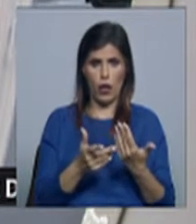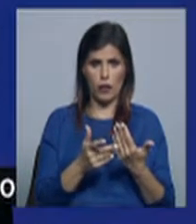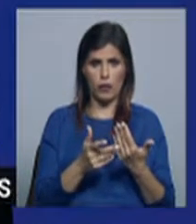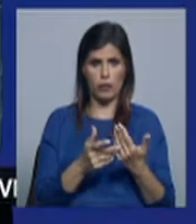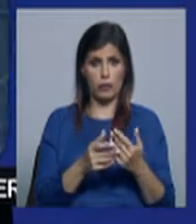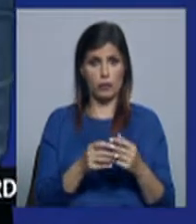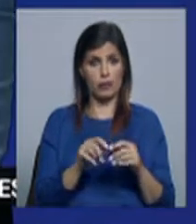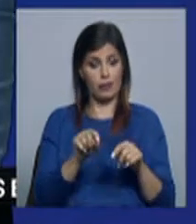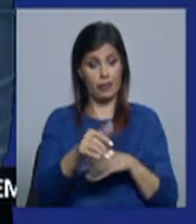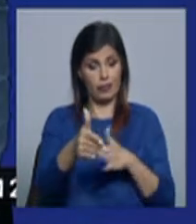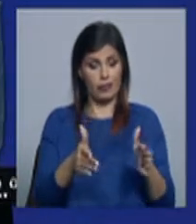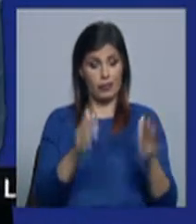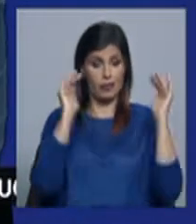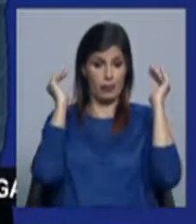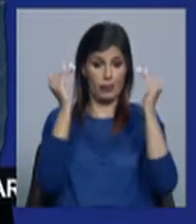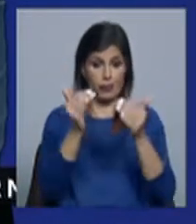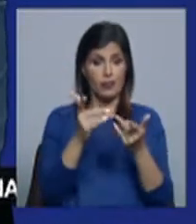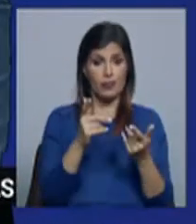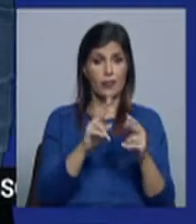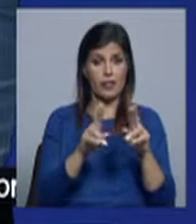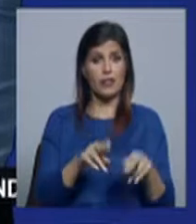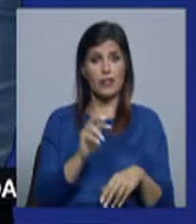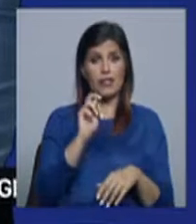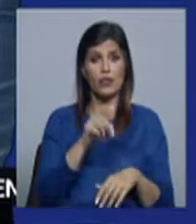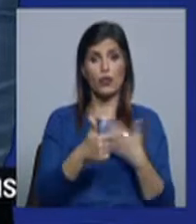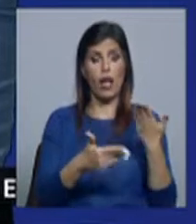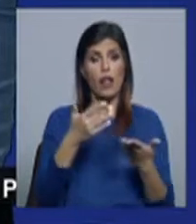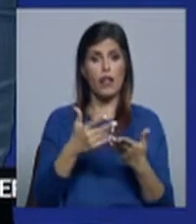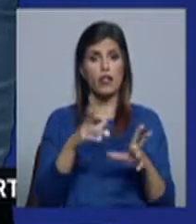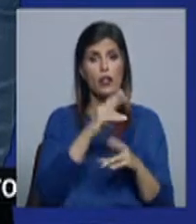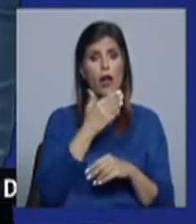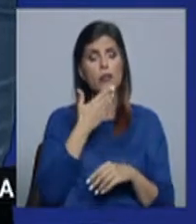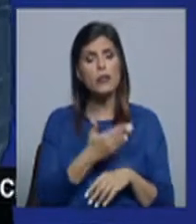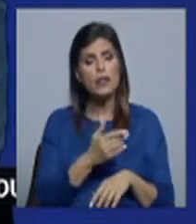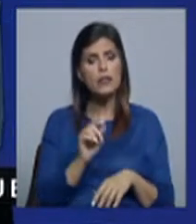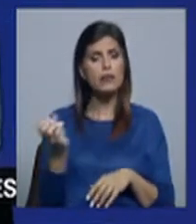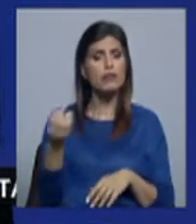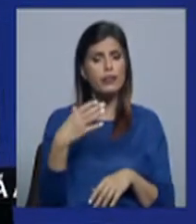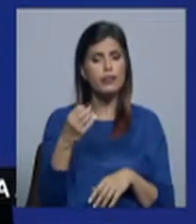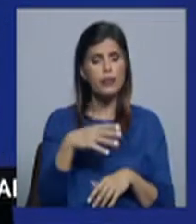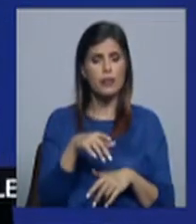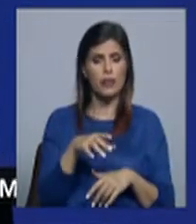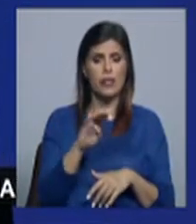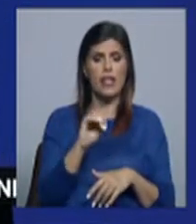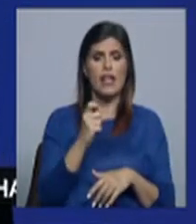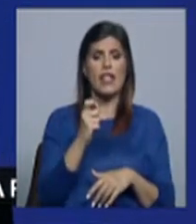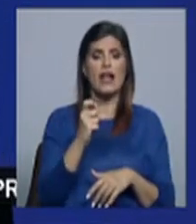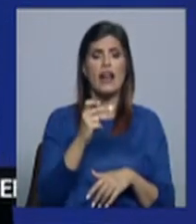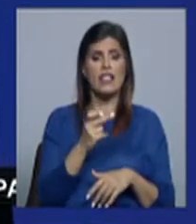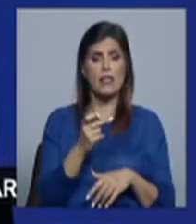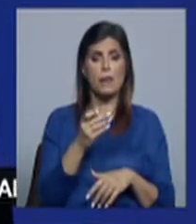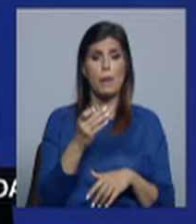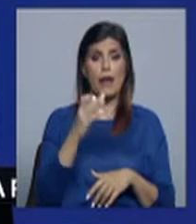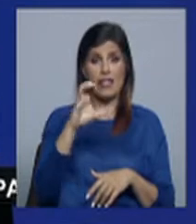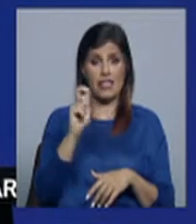Espacial Internacional, houve cerca de 3 toneladas de novas experiências que foram enviadas esta semana pela SpaceX. Vamos então, se calhar, para além